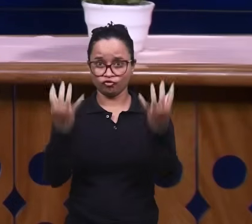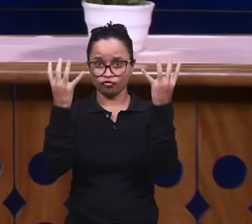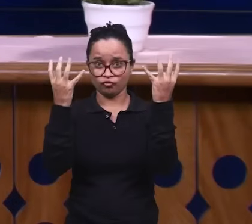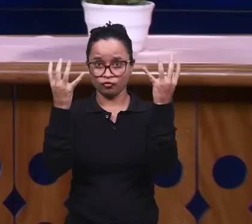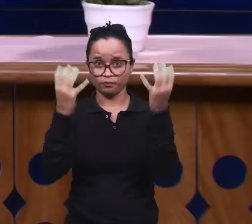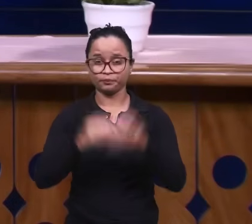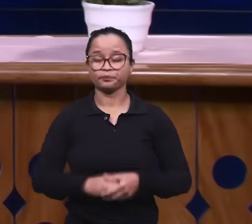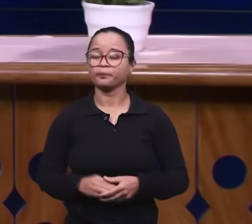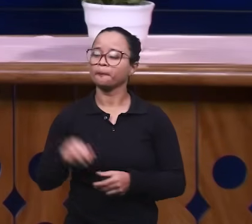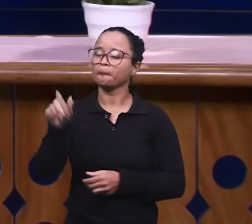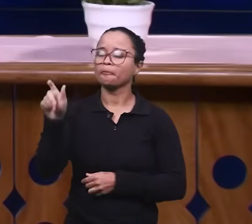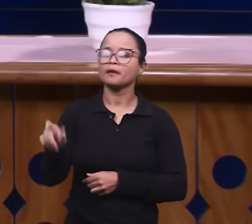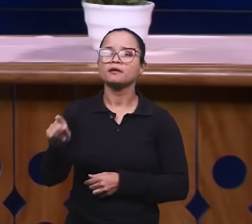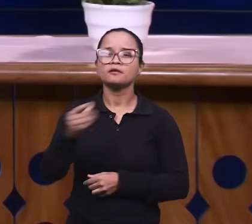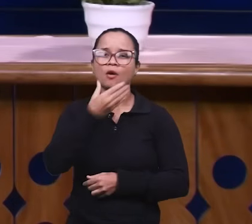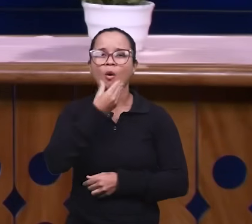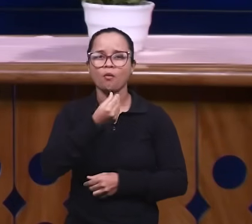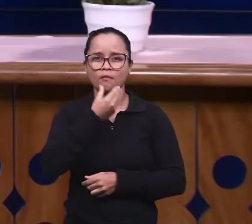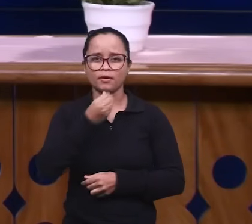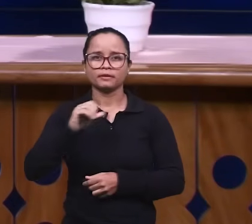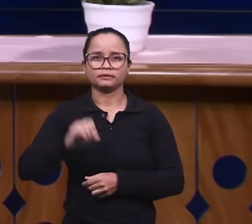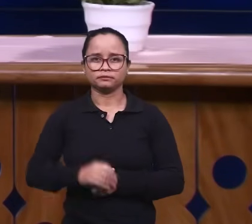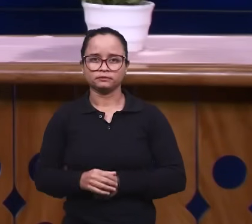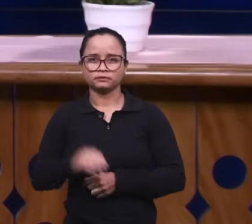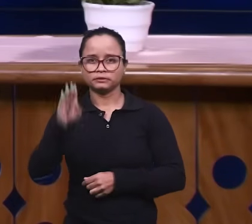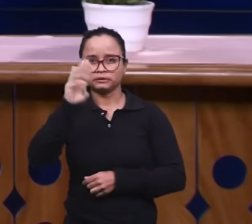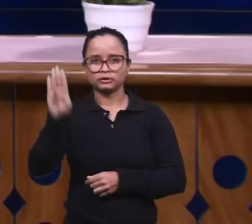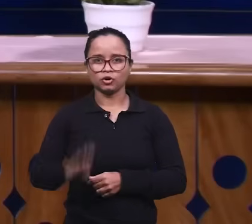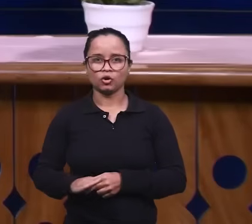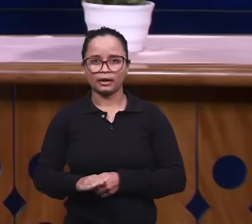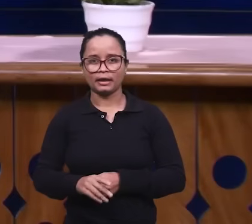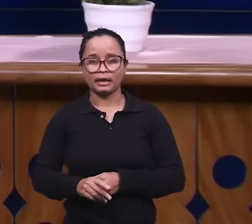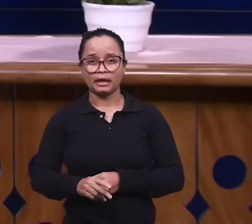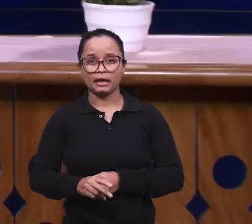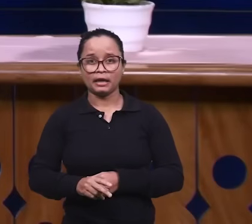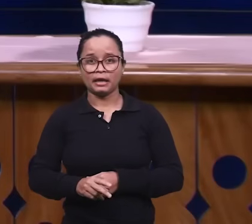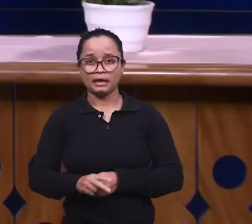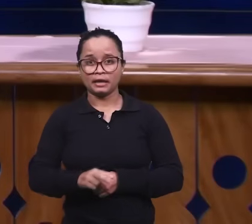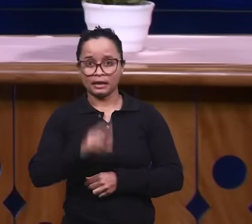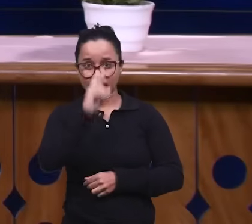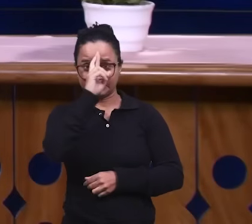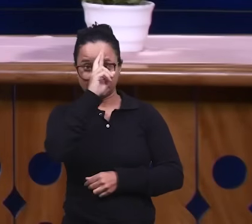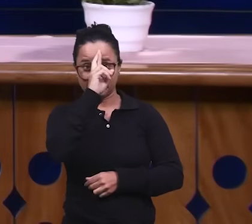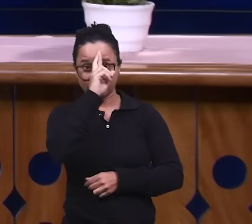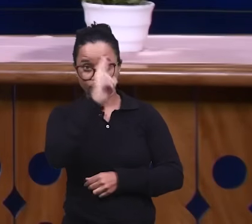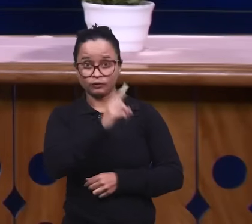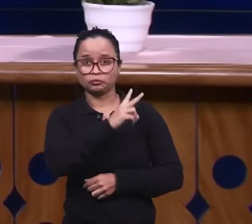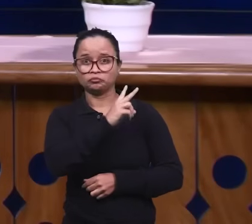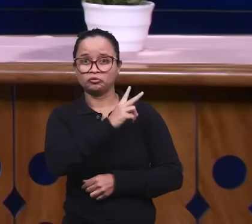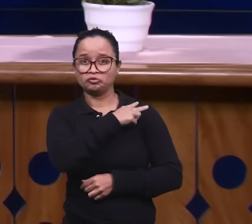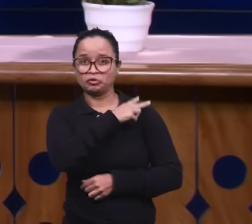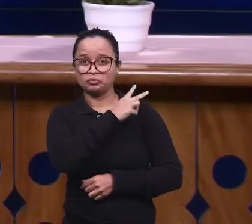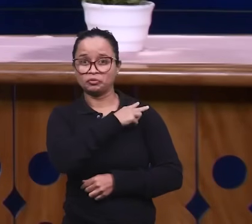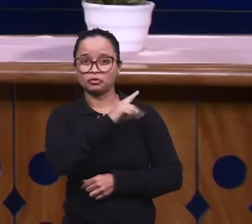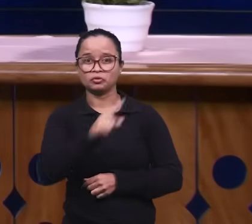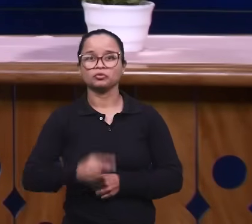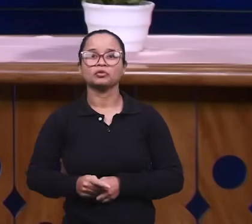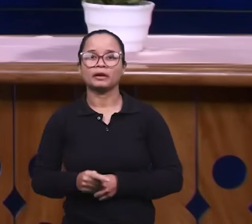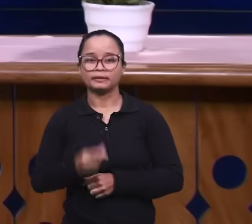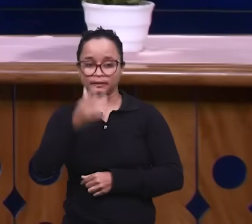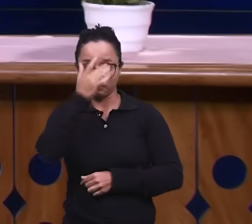E esse homem, Zaqueu, era chefe dos cobradores de impostos, chamados